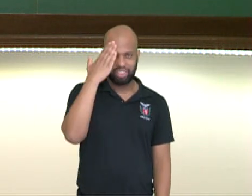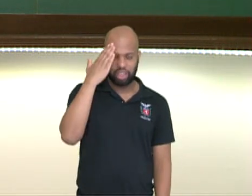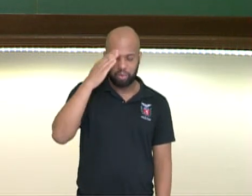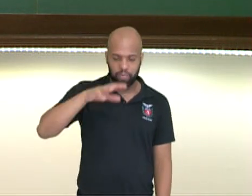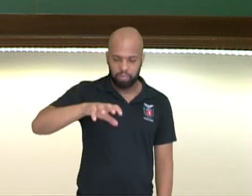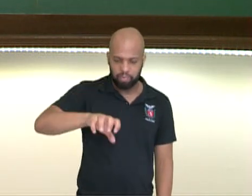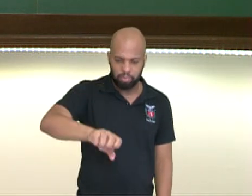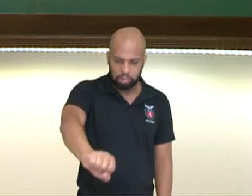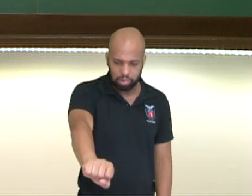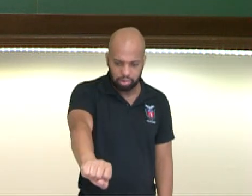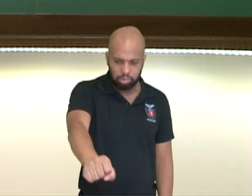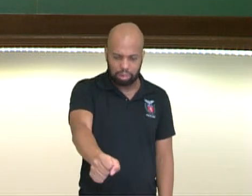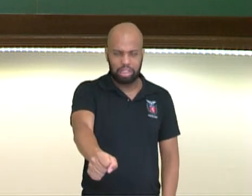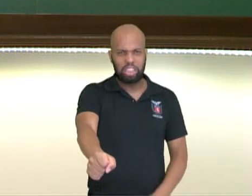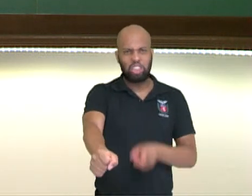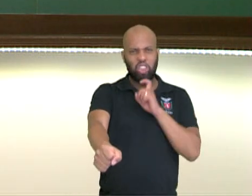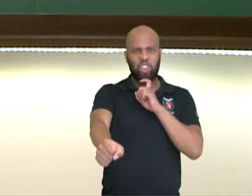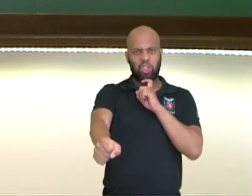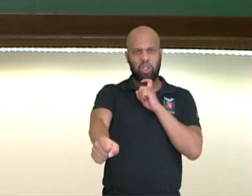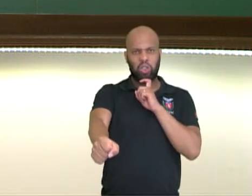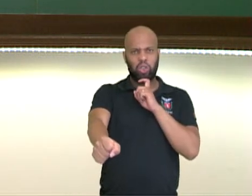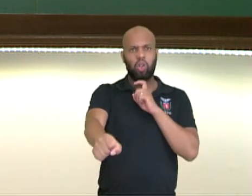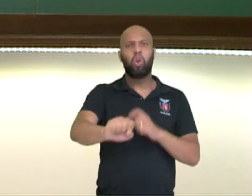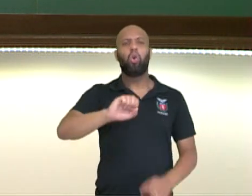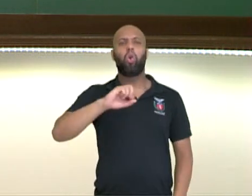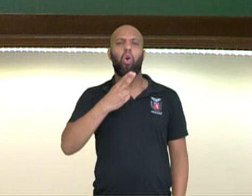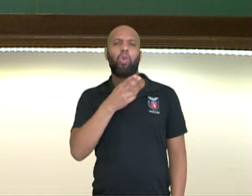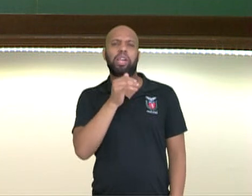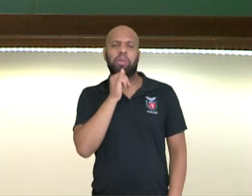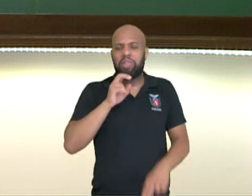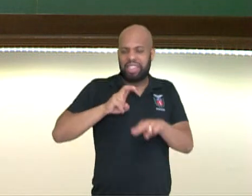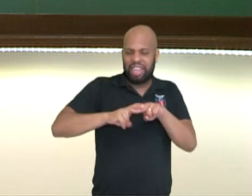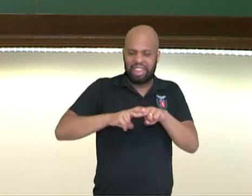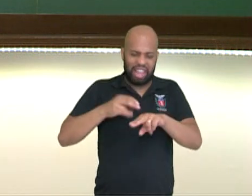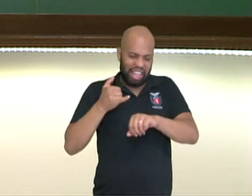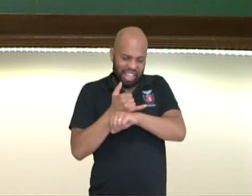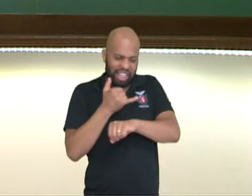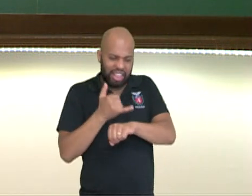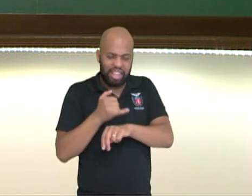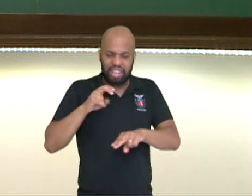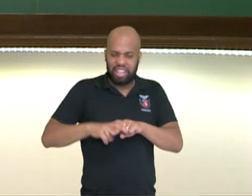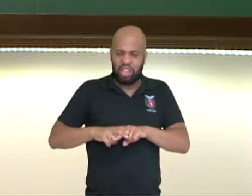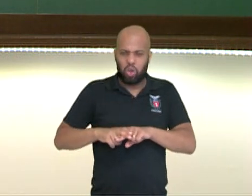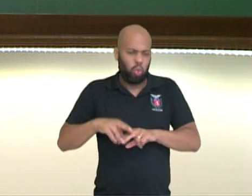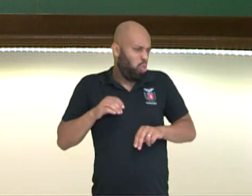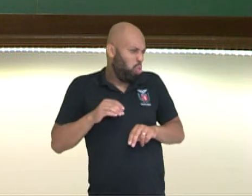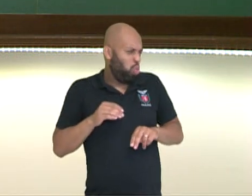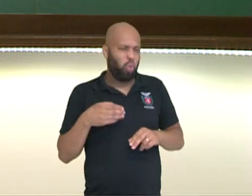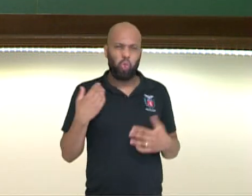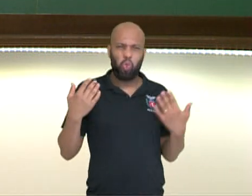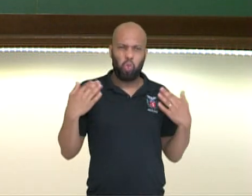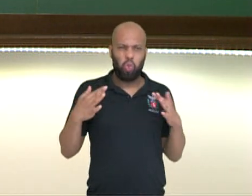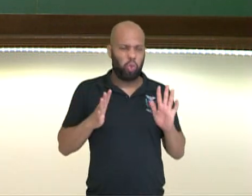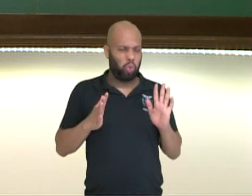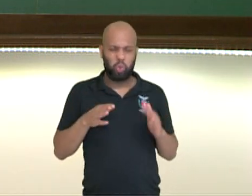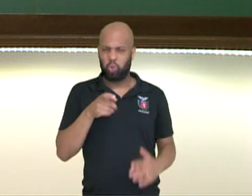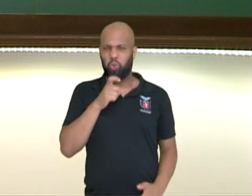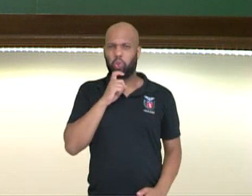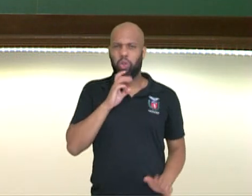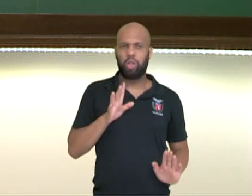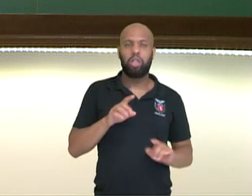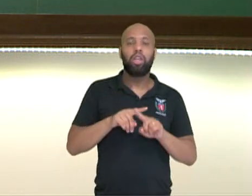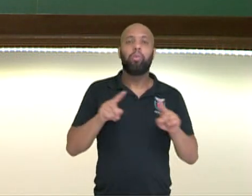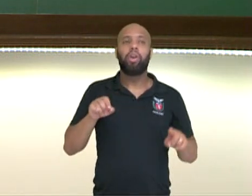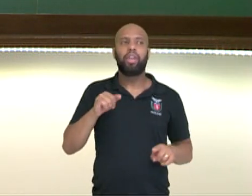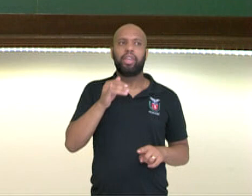coloca a mão na fechadura de metal, está gelada. Ou vai sentar numa cadeira de metal, a cadeira parece gelada. Mas a porta, você põe a mão na